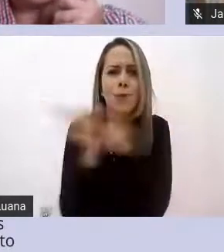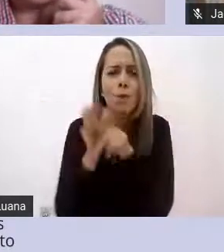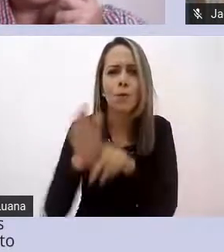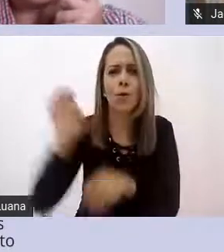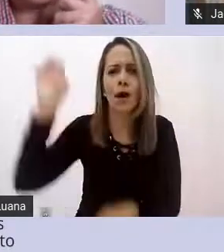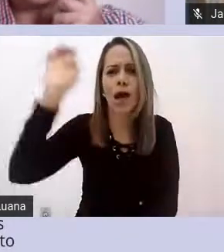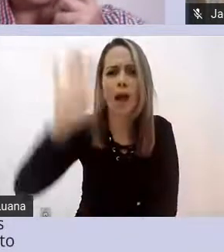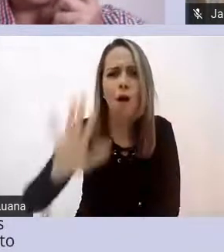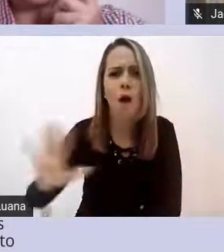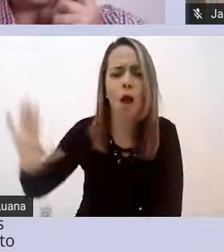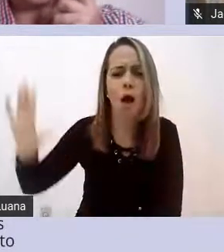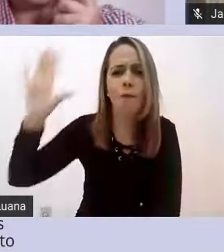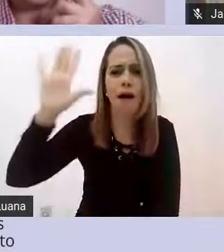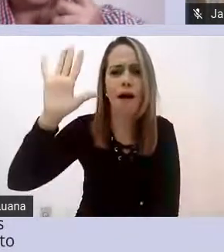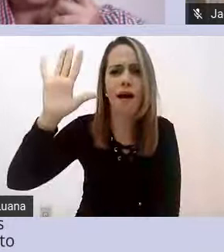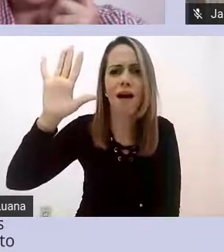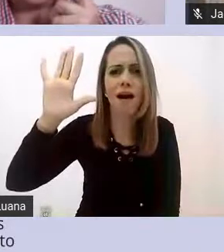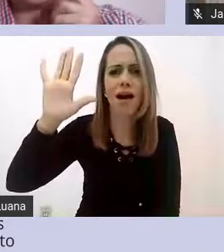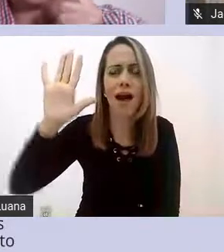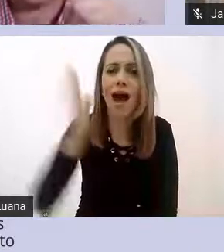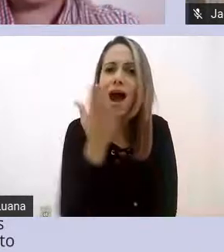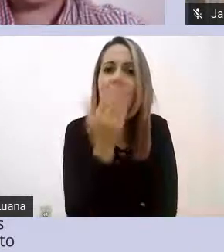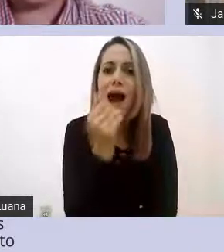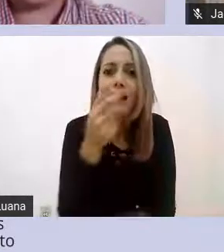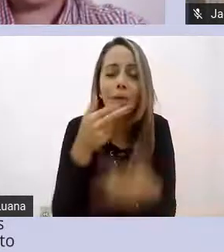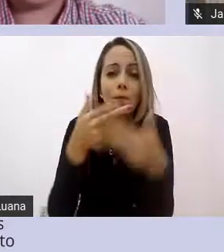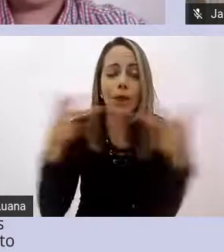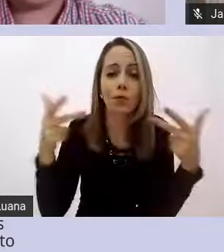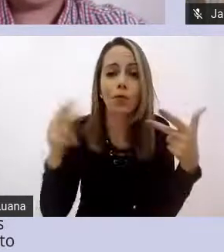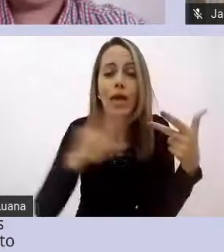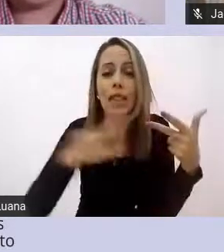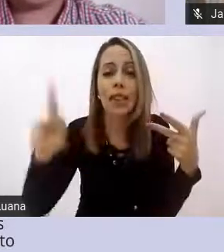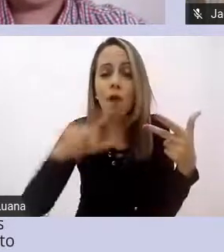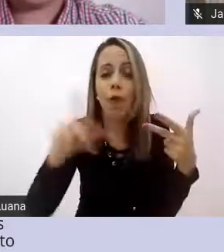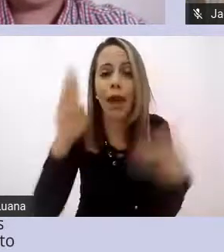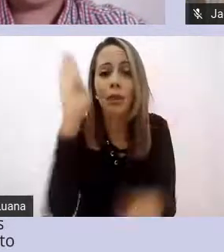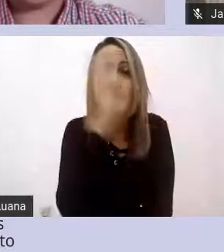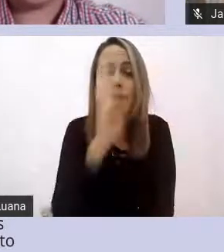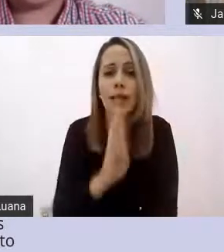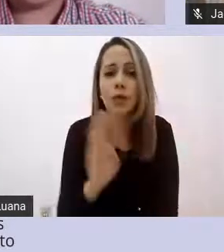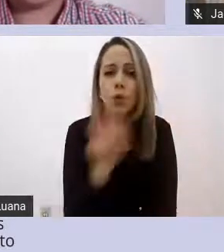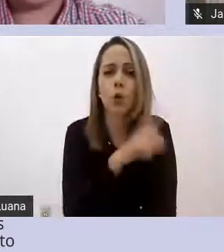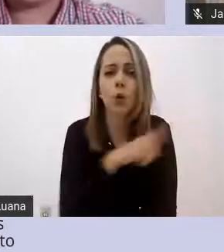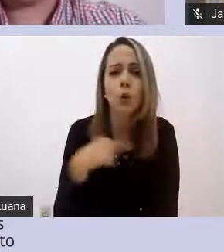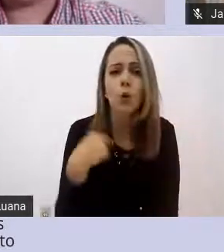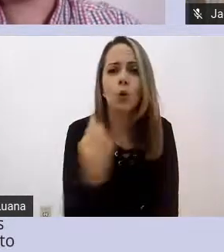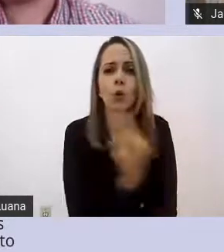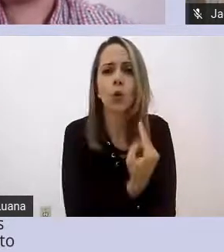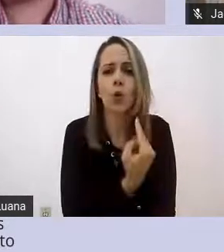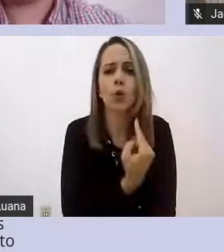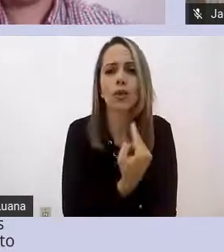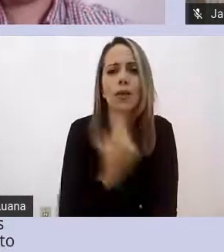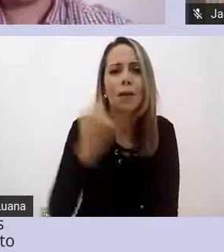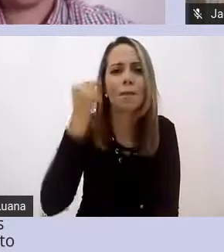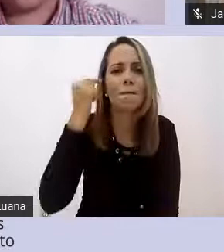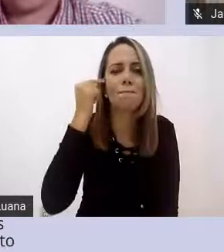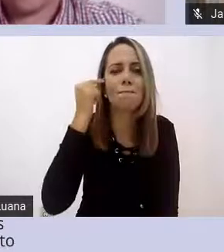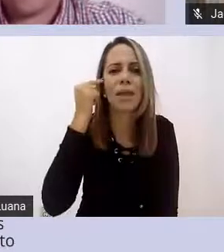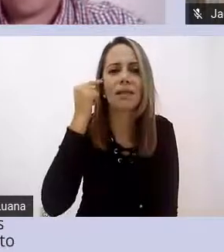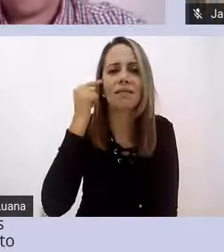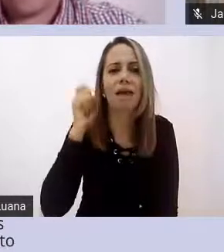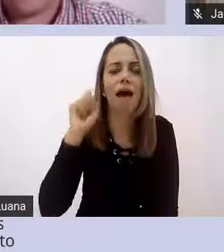de alimentos que não são originários daqui, e a gente fala como exótico. A gente associou exótico